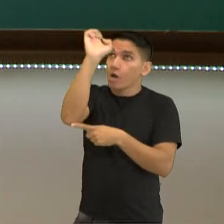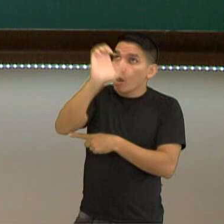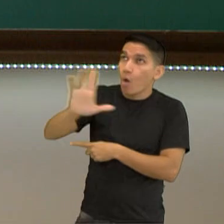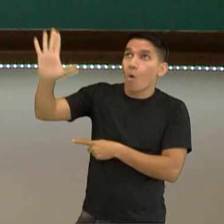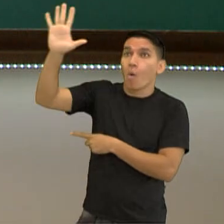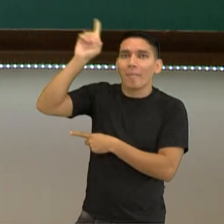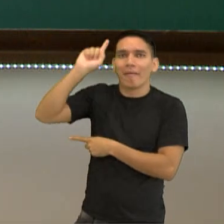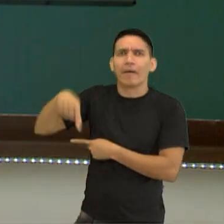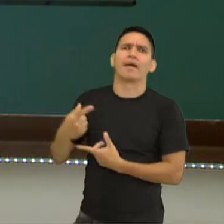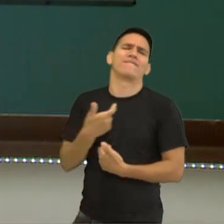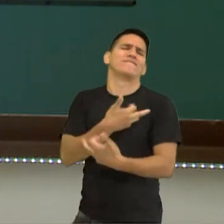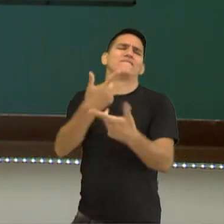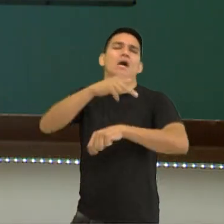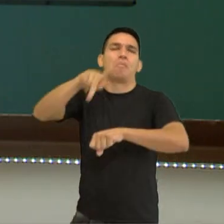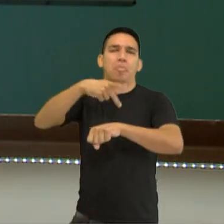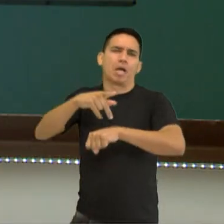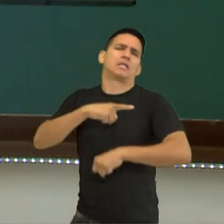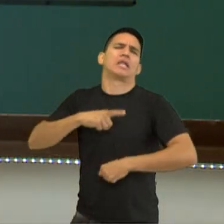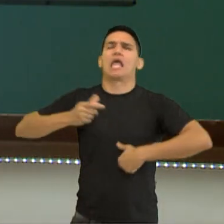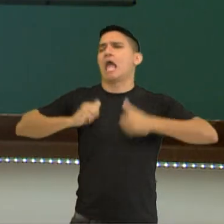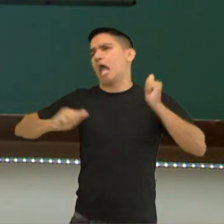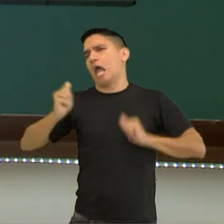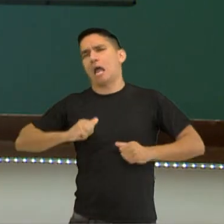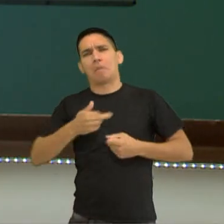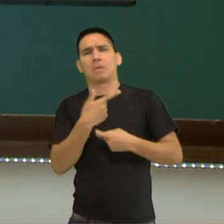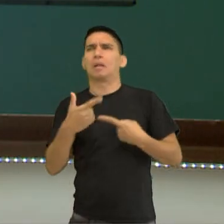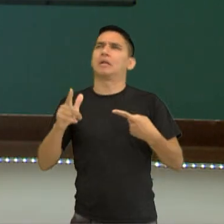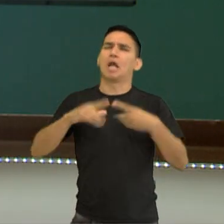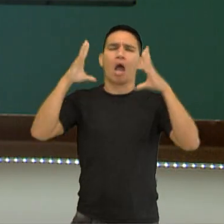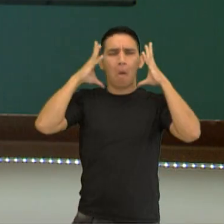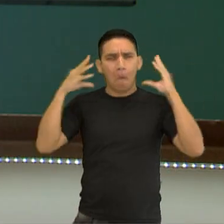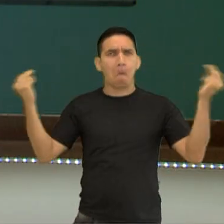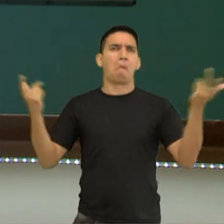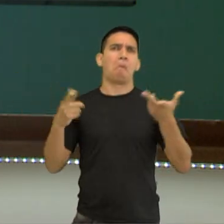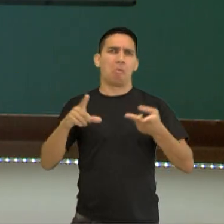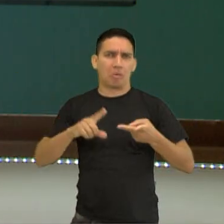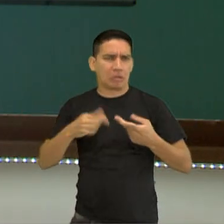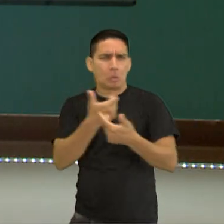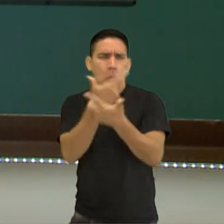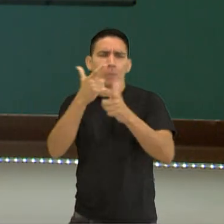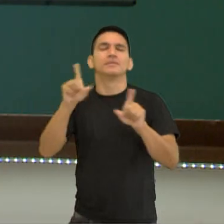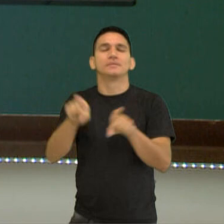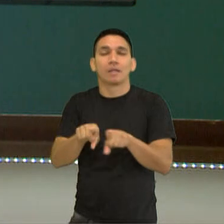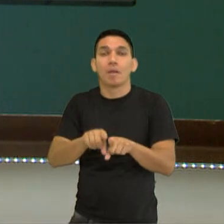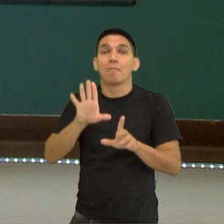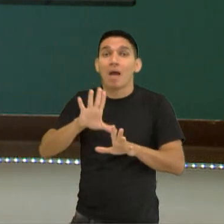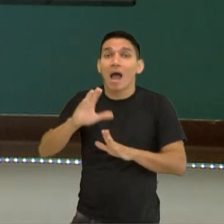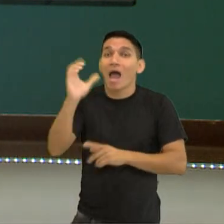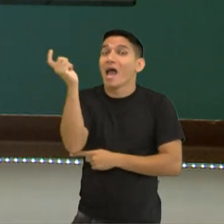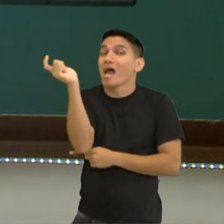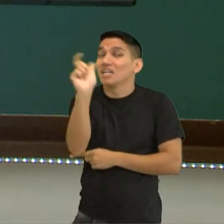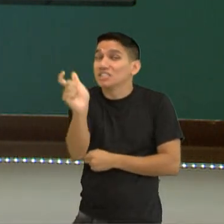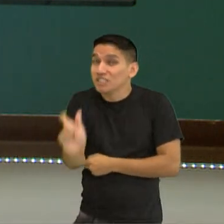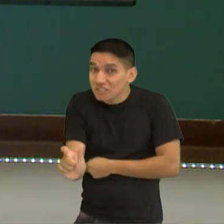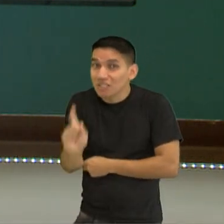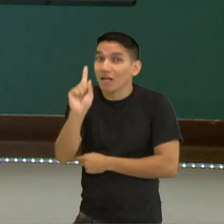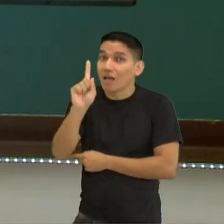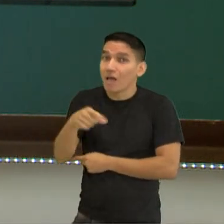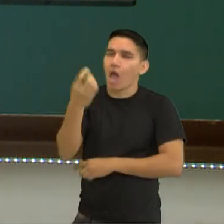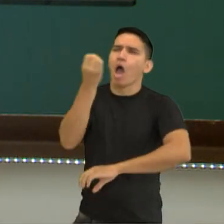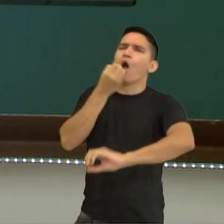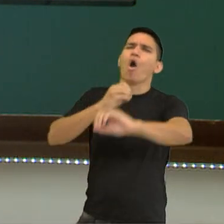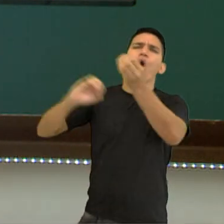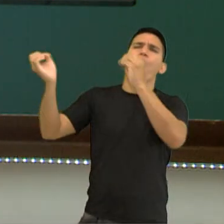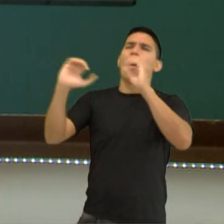né? Como a gente falou, que tinha lá artista, tinha Holanda, tinha tudo quanto é lugar. Mas na Itália, a ópera é o auge